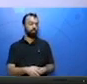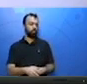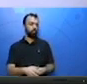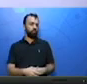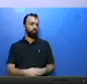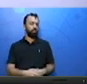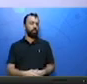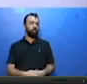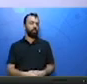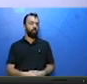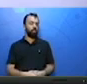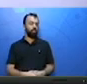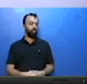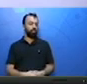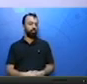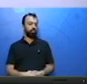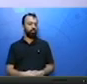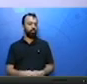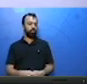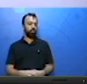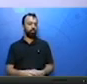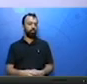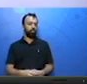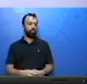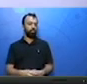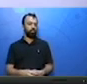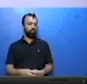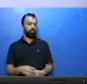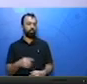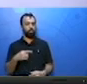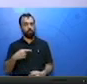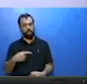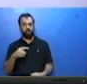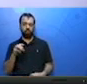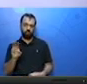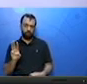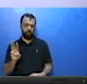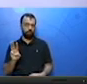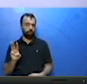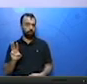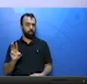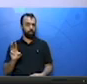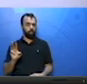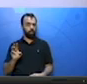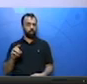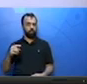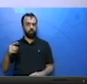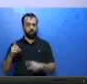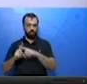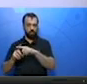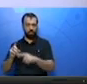4. Então, vamos fazer aqui, ó. Devo 3, deposito 1,